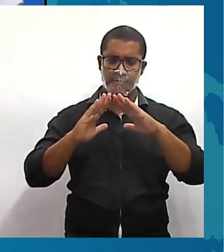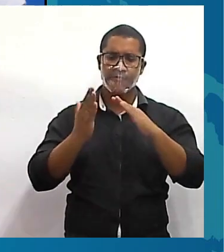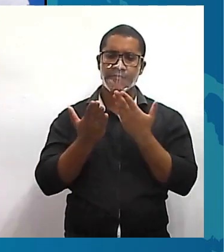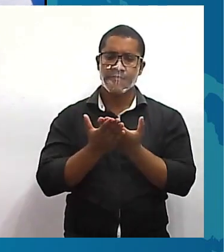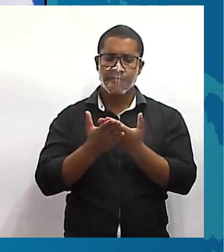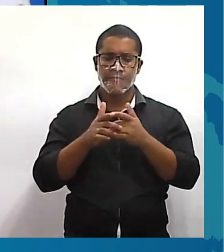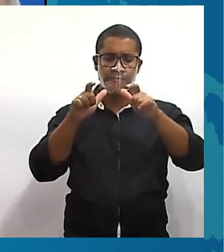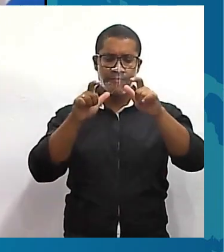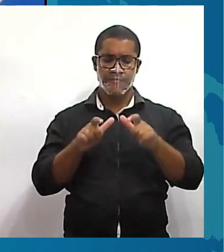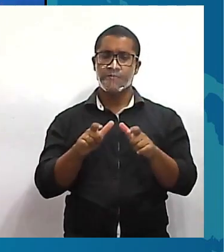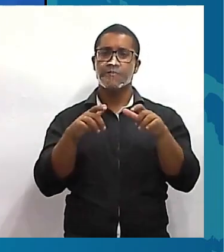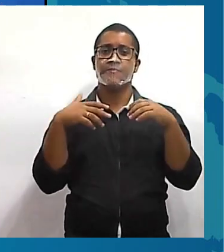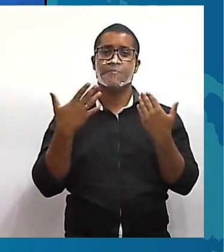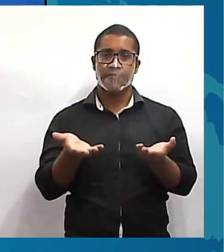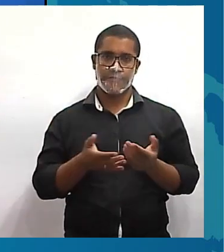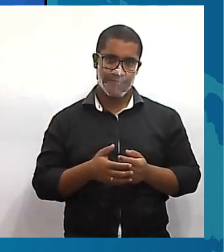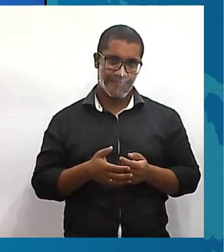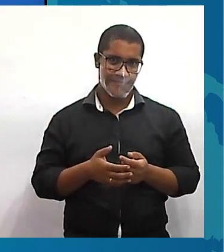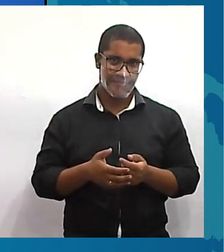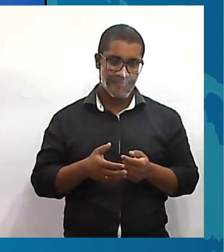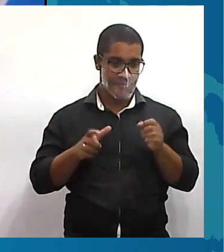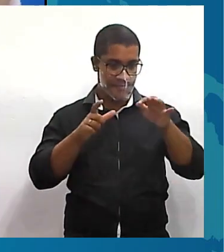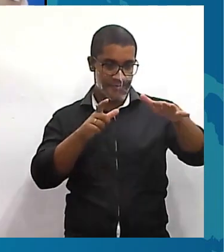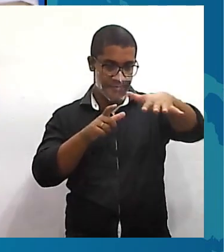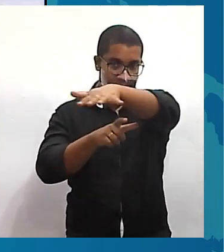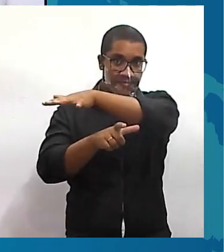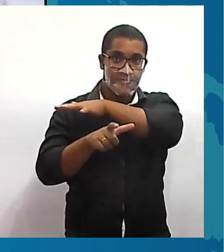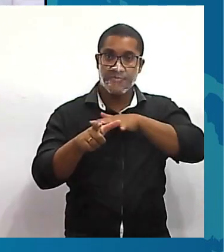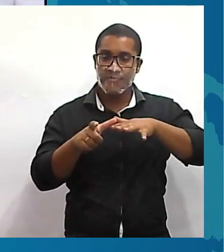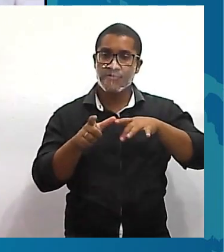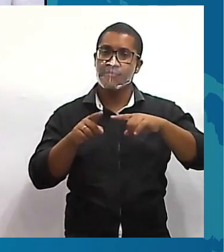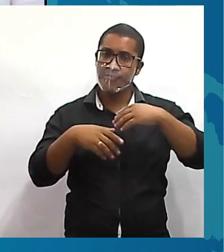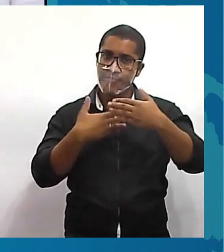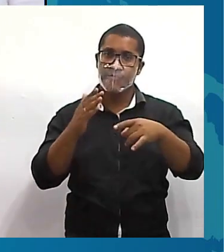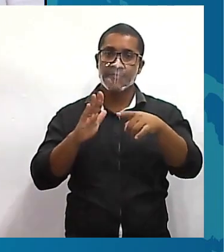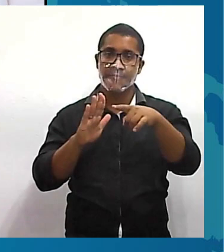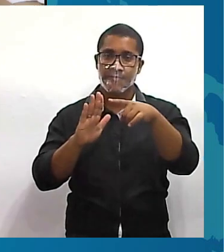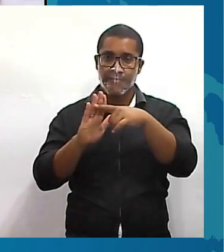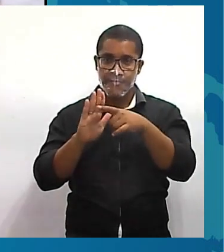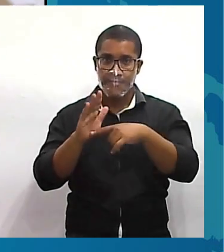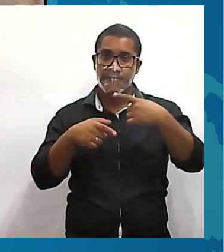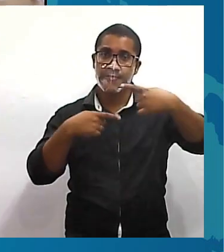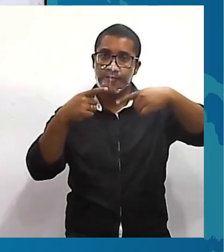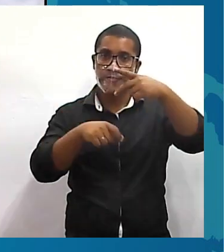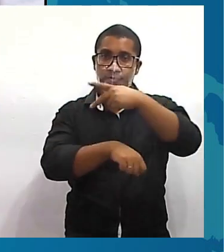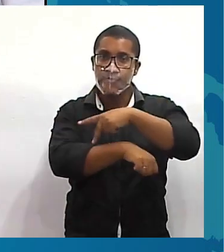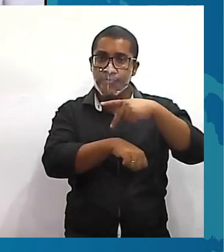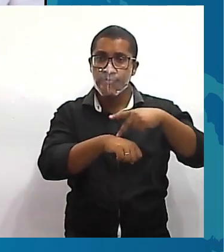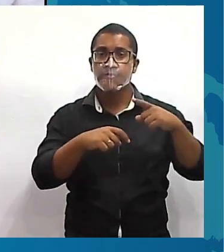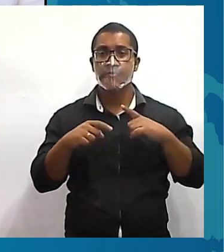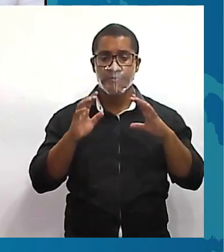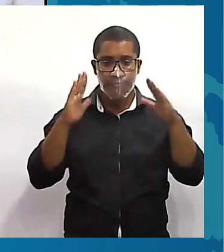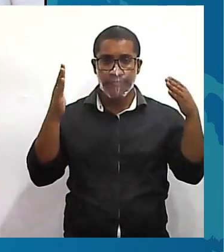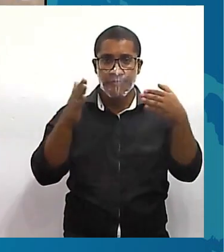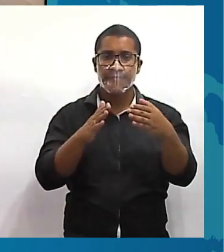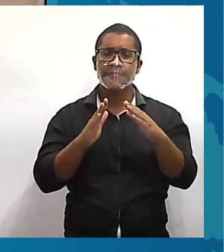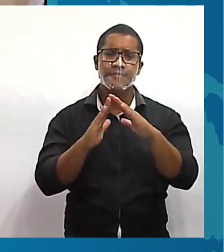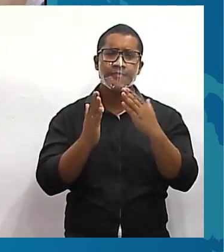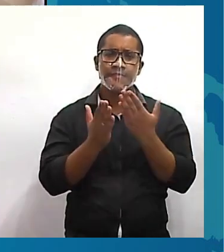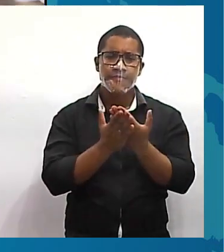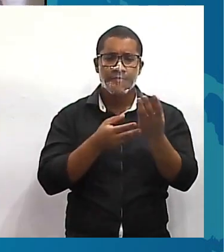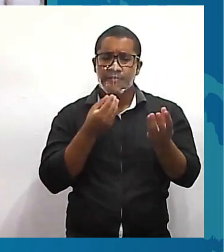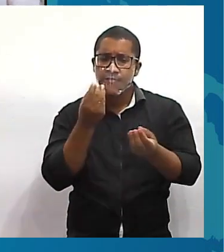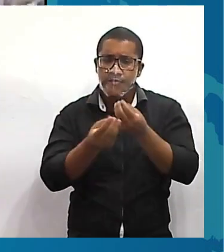está inserida. A gente também vai tocar, né, na discussão do projeto político-pedagógico, que traz esse histórico da instituição,